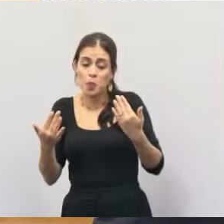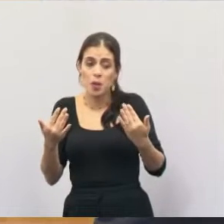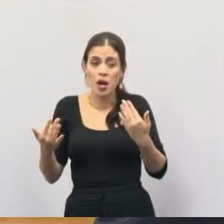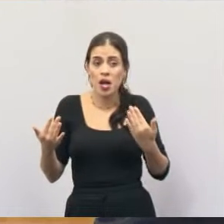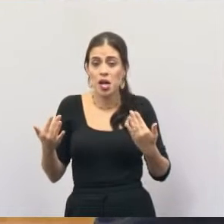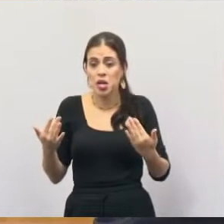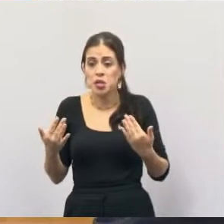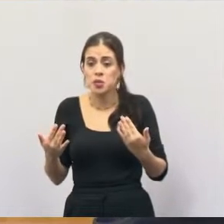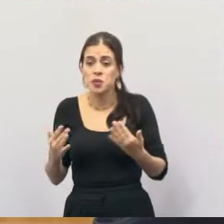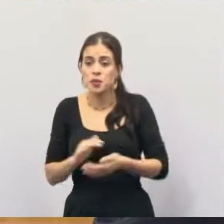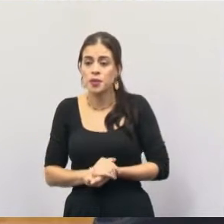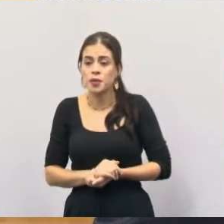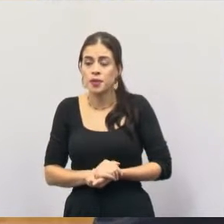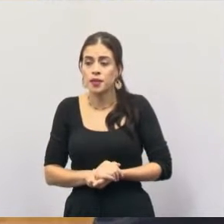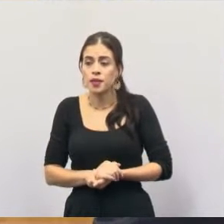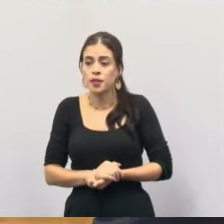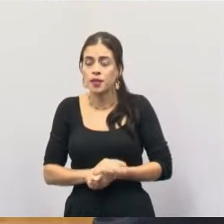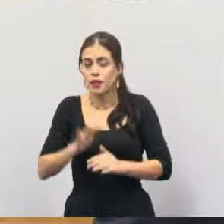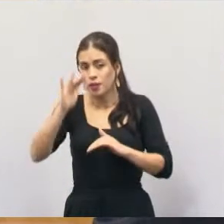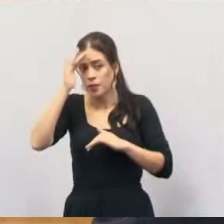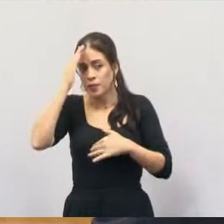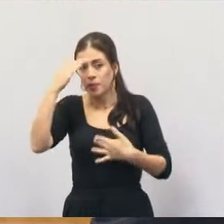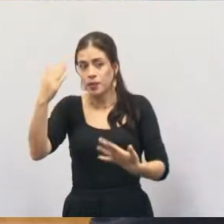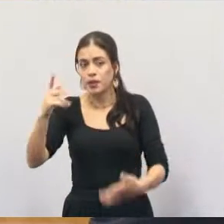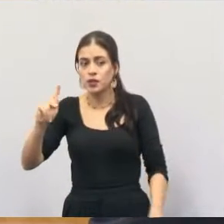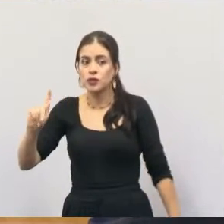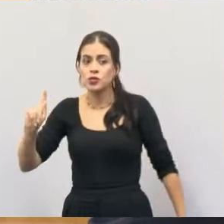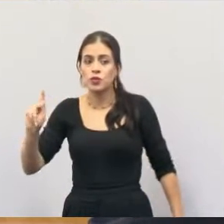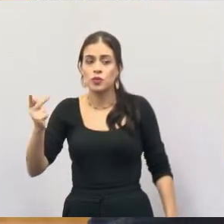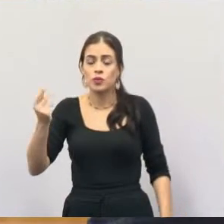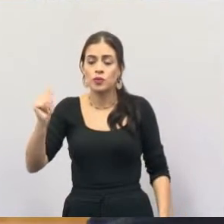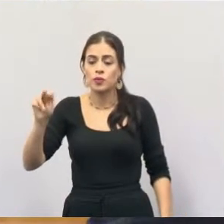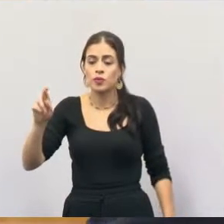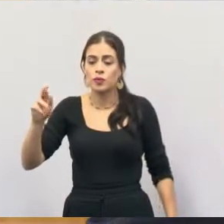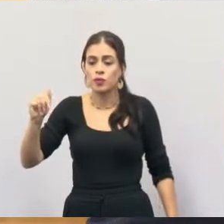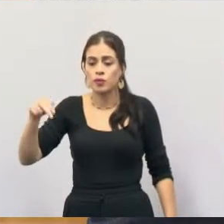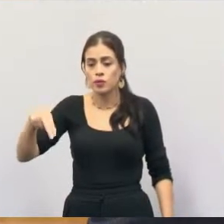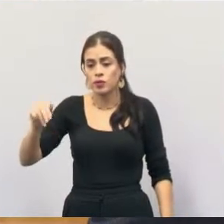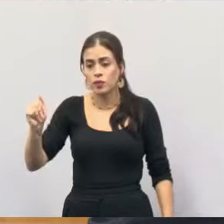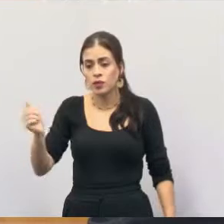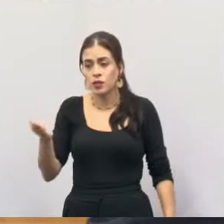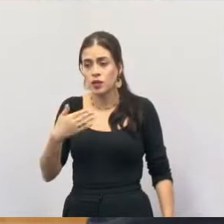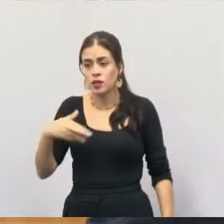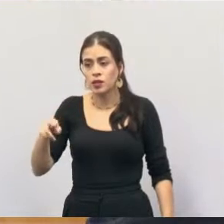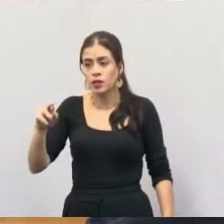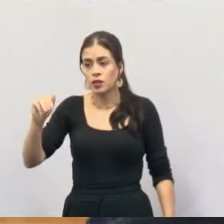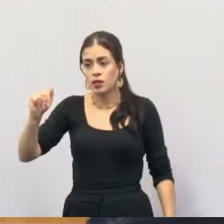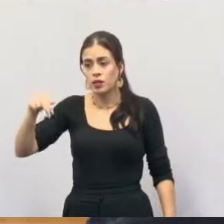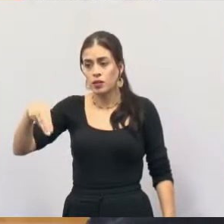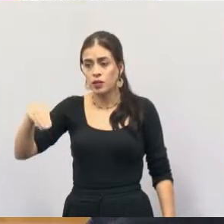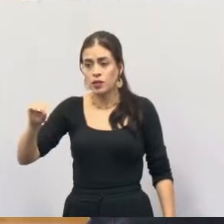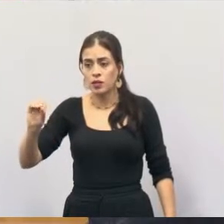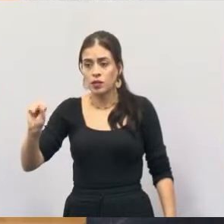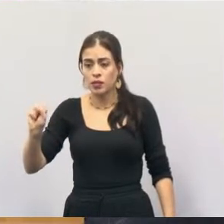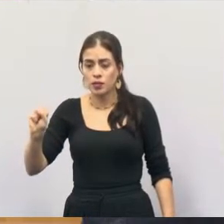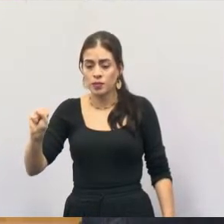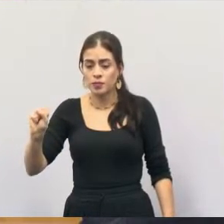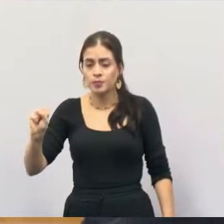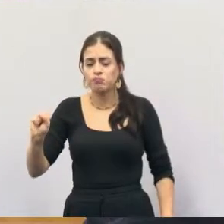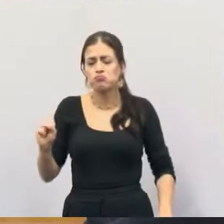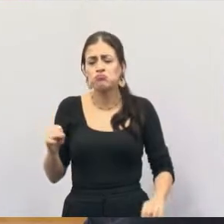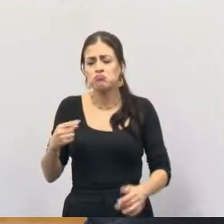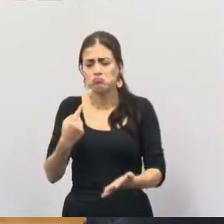e em homenagem ao Guarana Ramos, nós decidimos nos unir